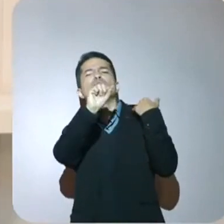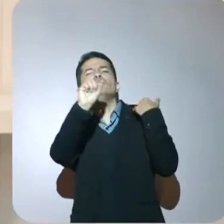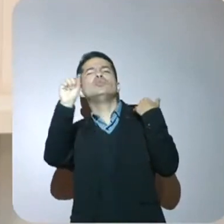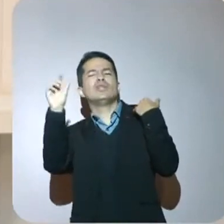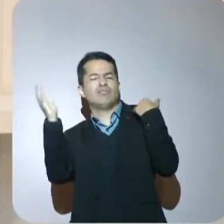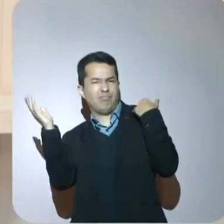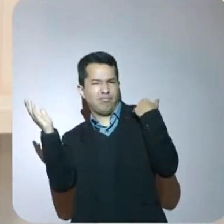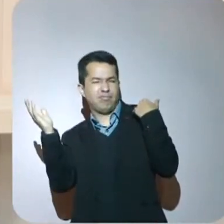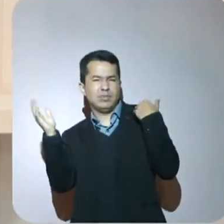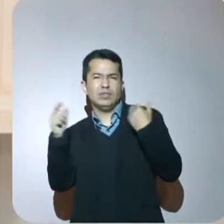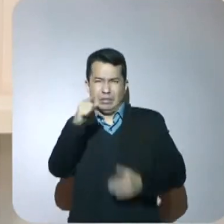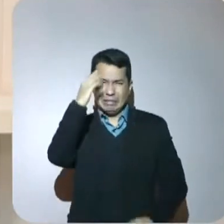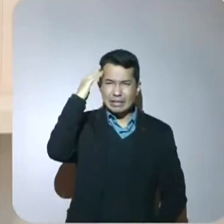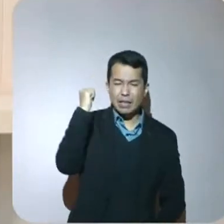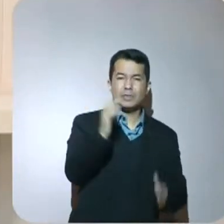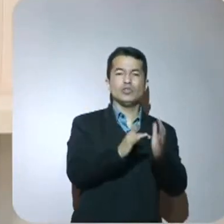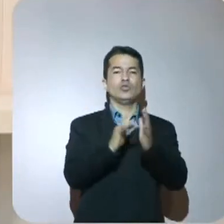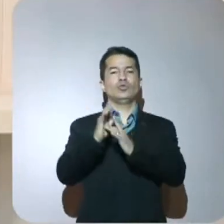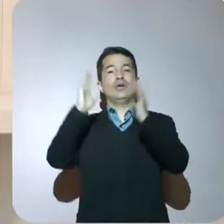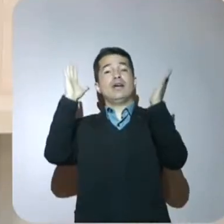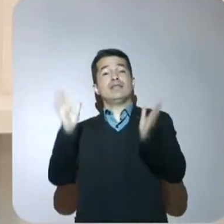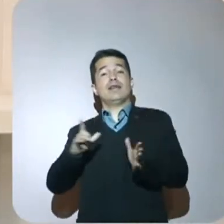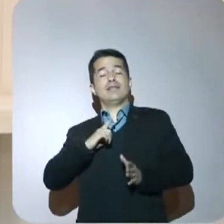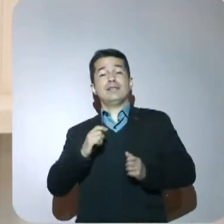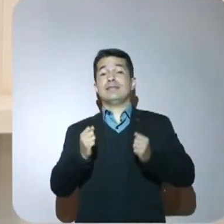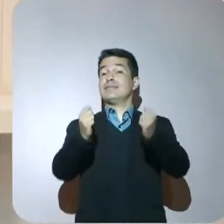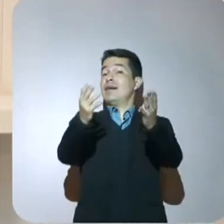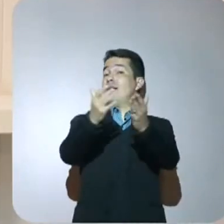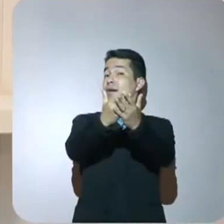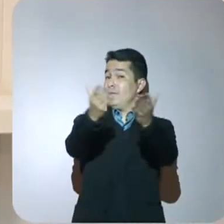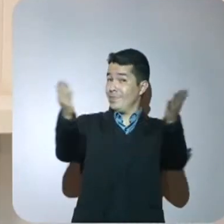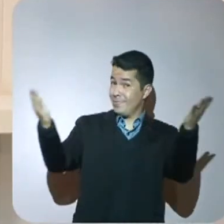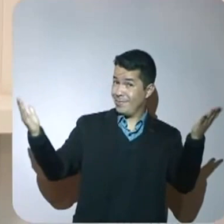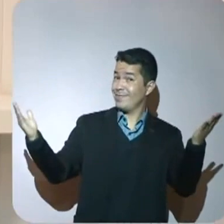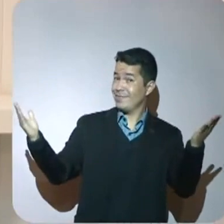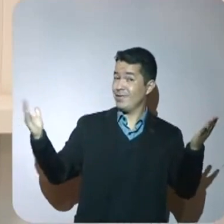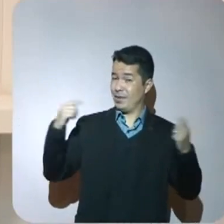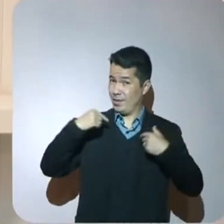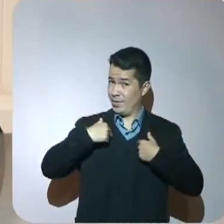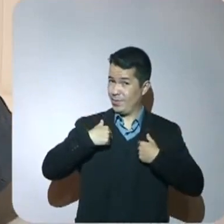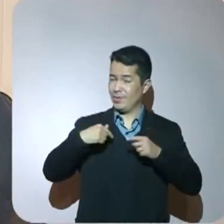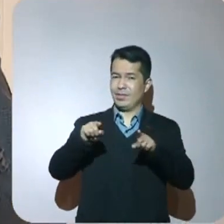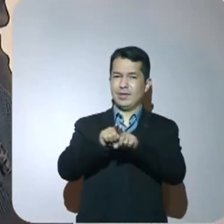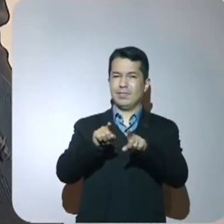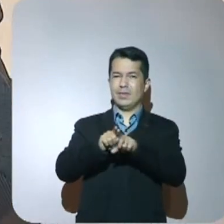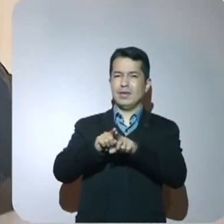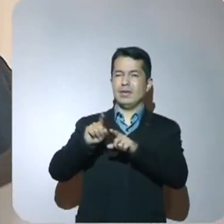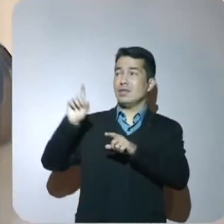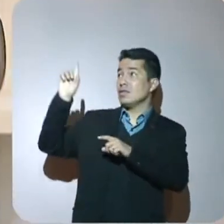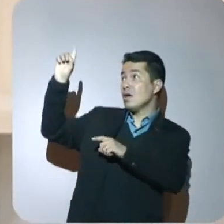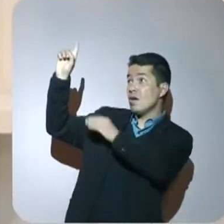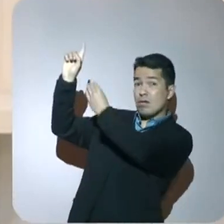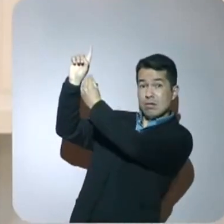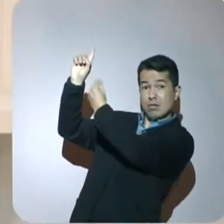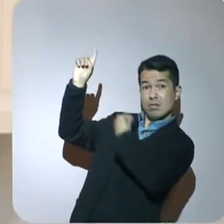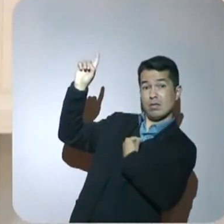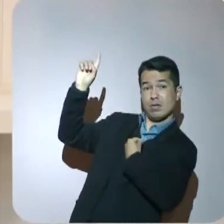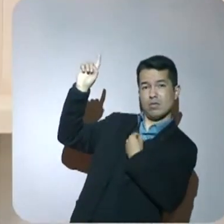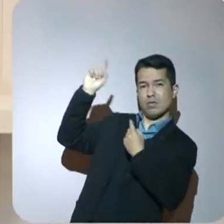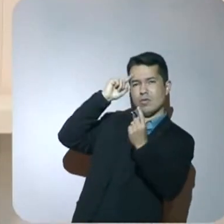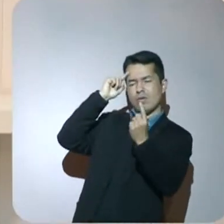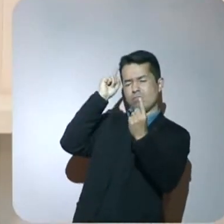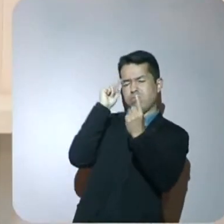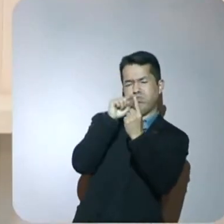você não sabe qual é o teu propósito no reino de Deus, é porque você não está olhando muito para Jesus. Porque a Bíblia nos diz que Deus já te deu